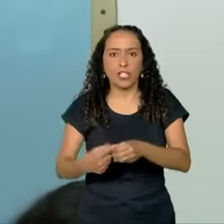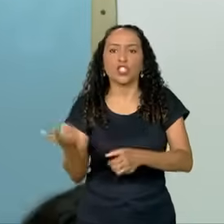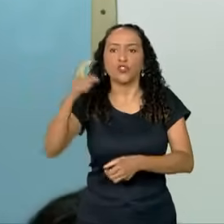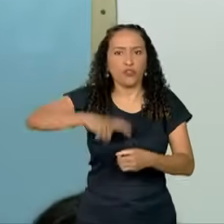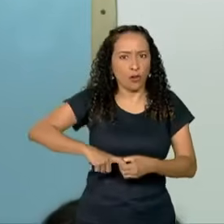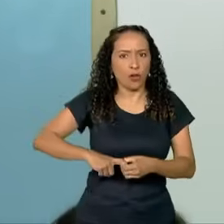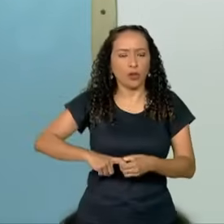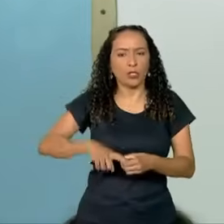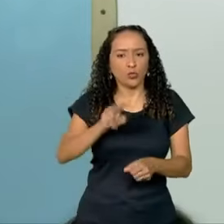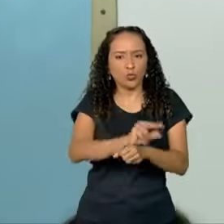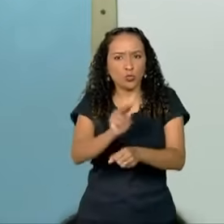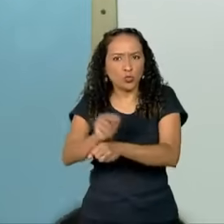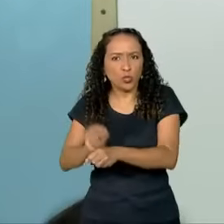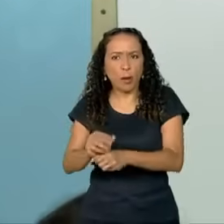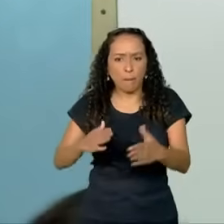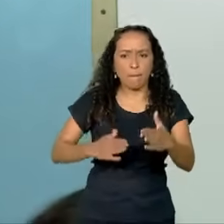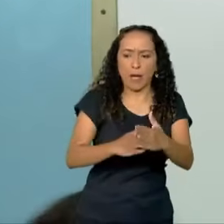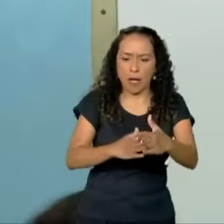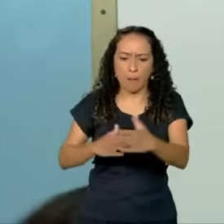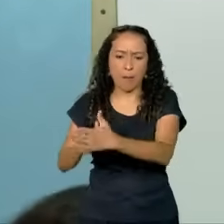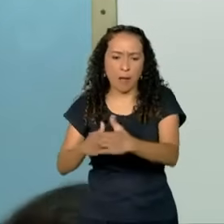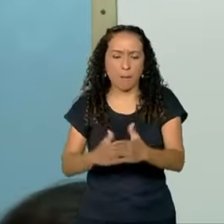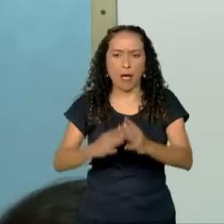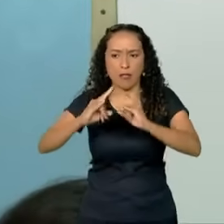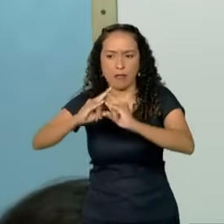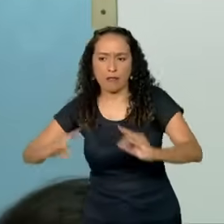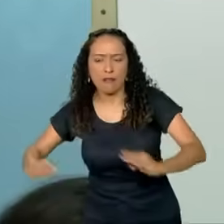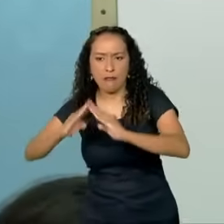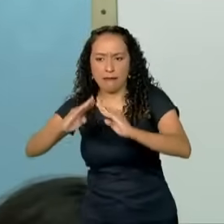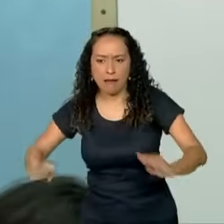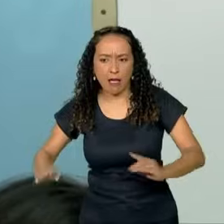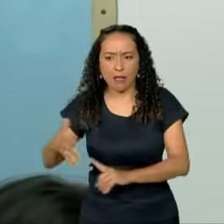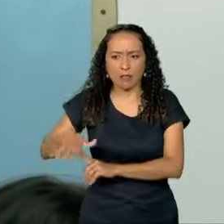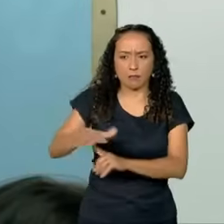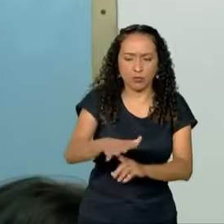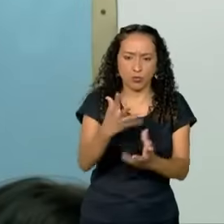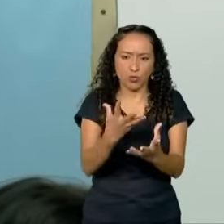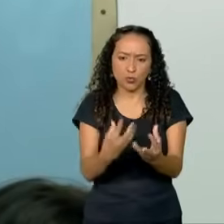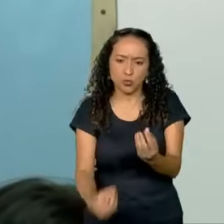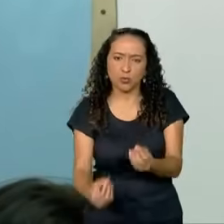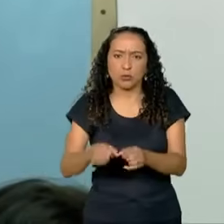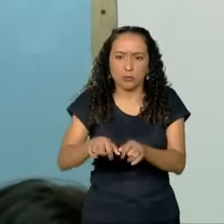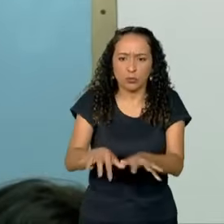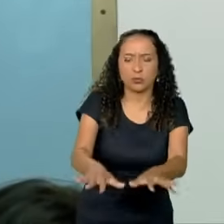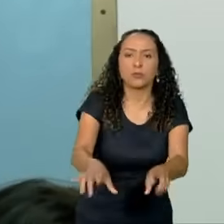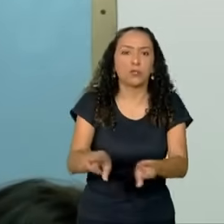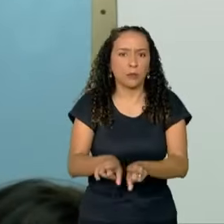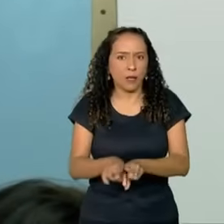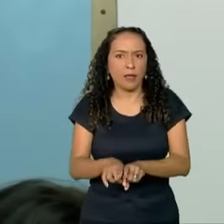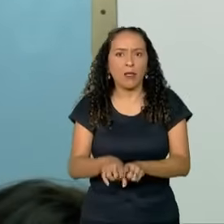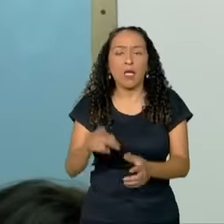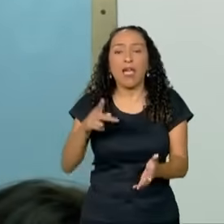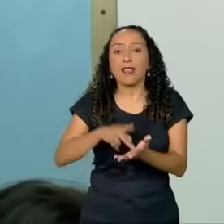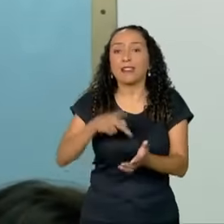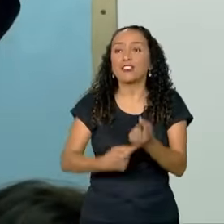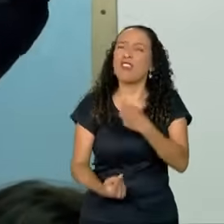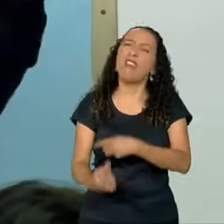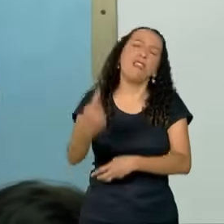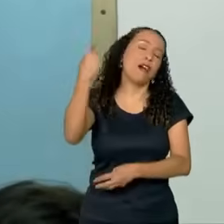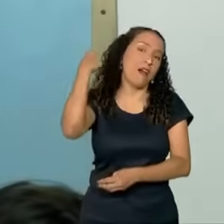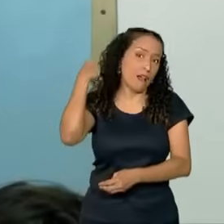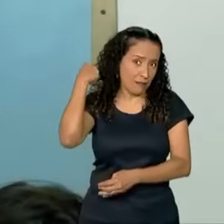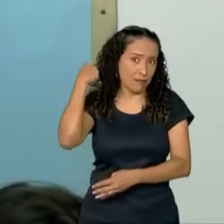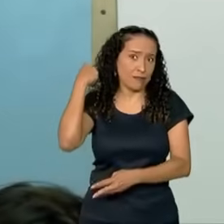para cuidar de contenções, de barramento, de habitação, de macro-drenagem, obviamente numa realidade lá do passado, não